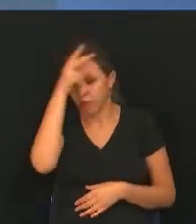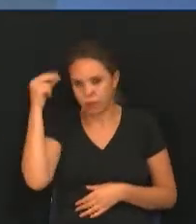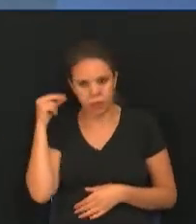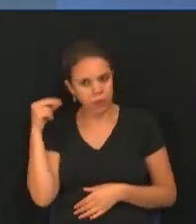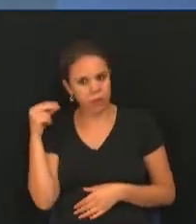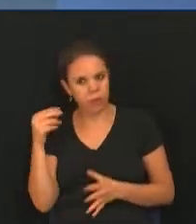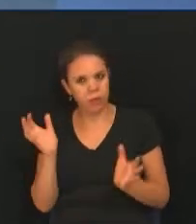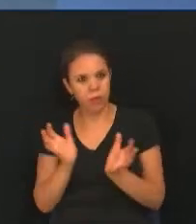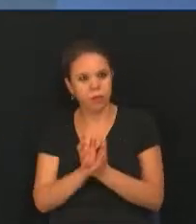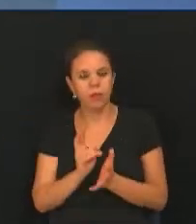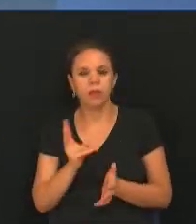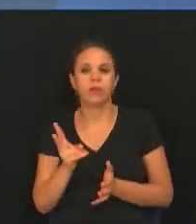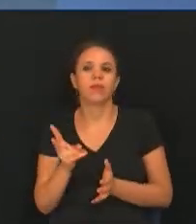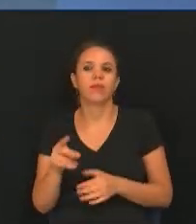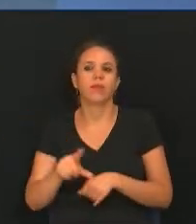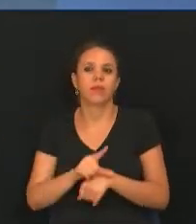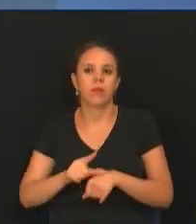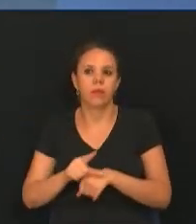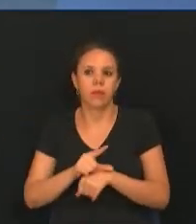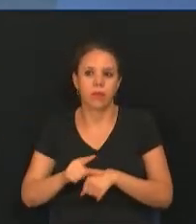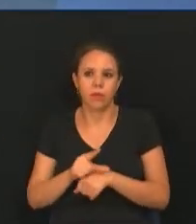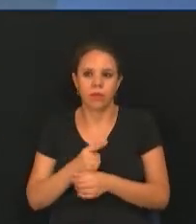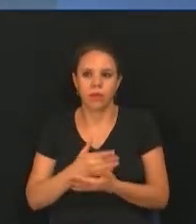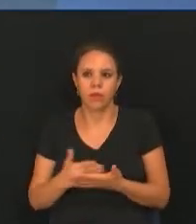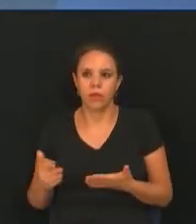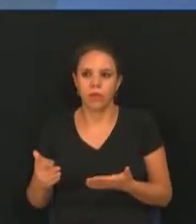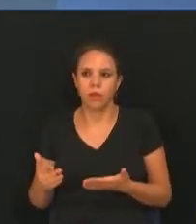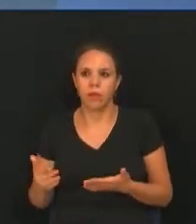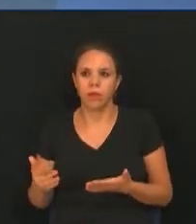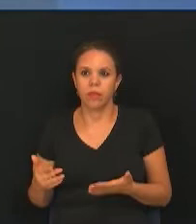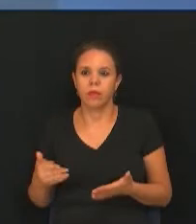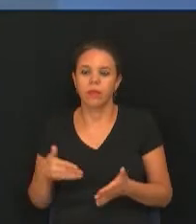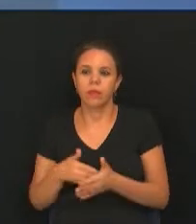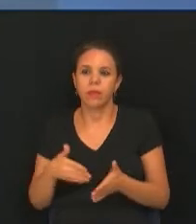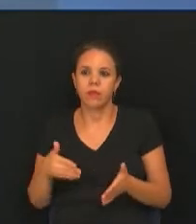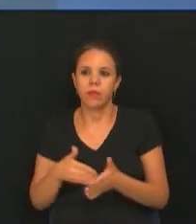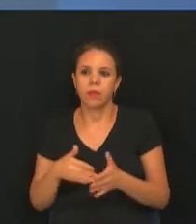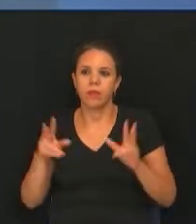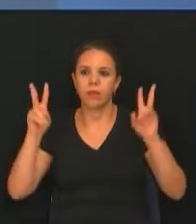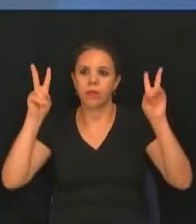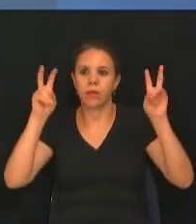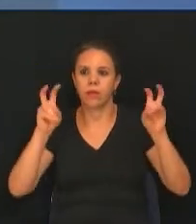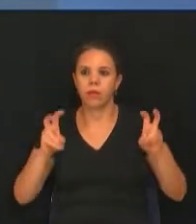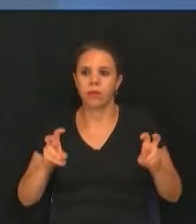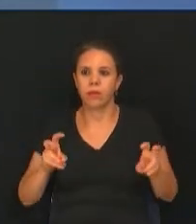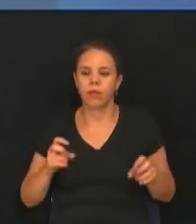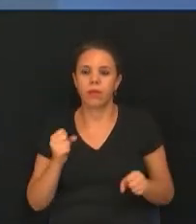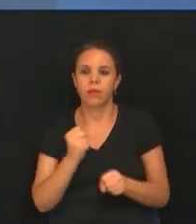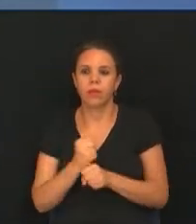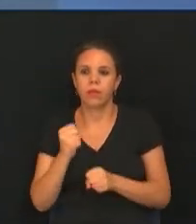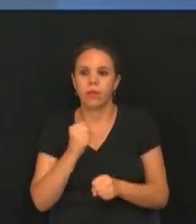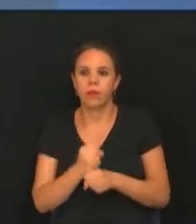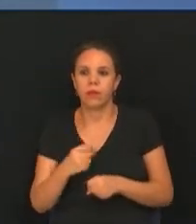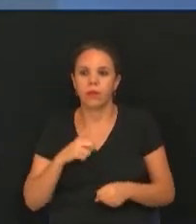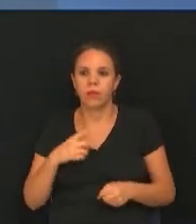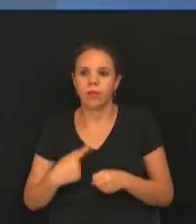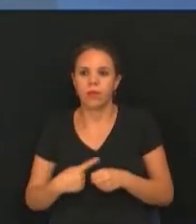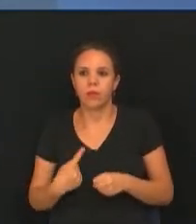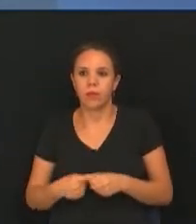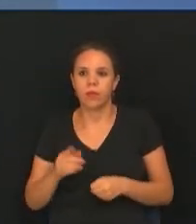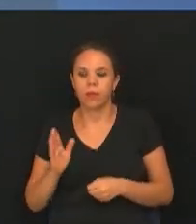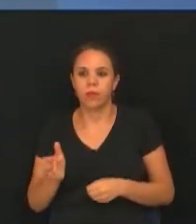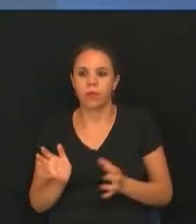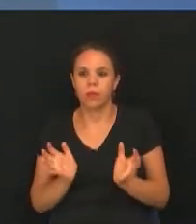Comissão Permanente de Legislação Edilícia, que ela é bem restrita aos assuntos do Código de Obras do município. Já a